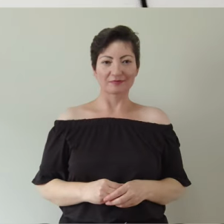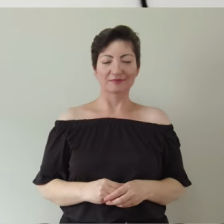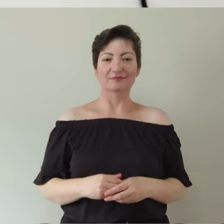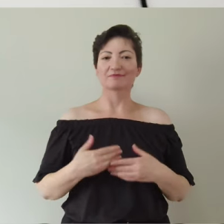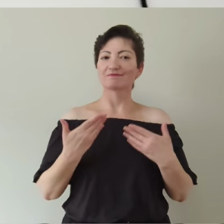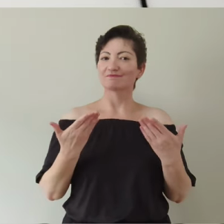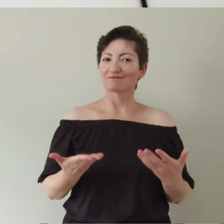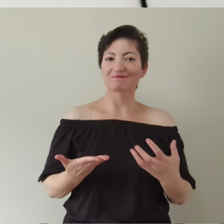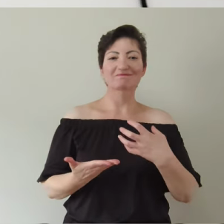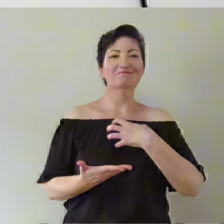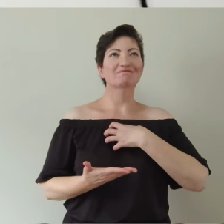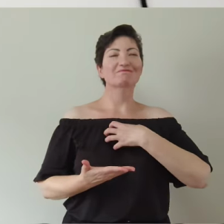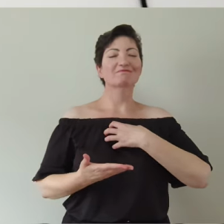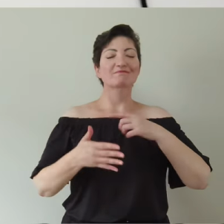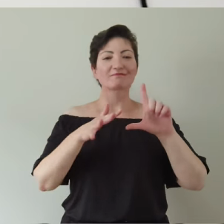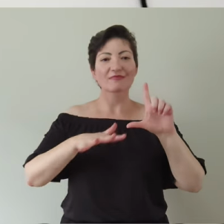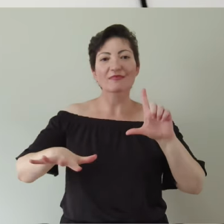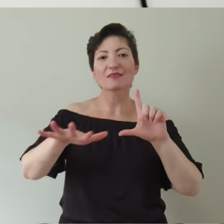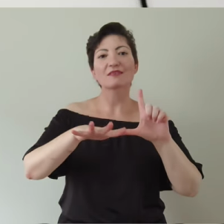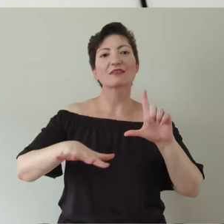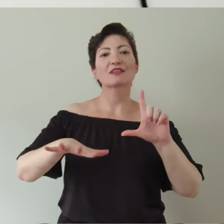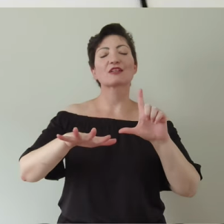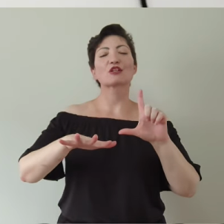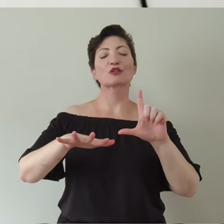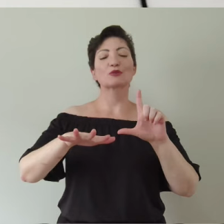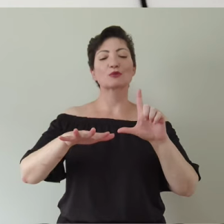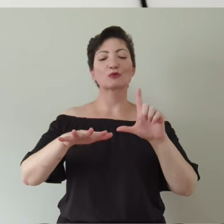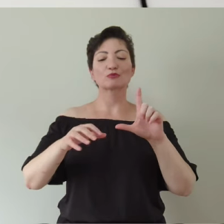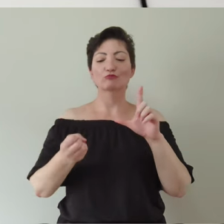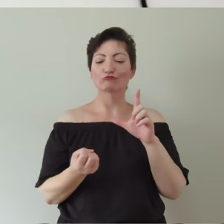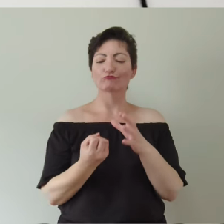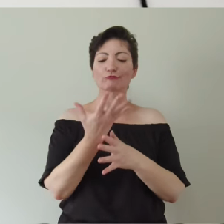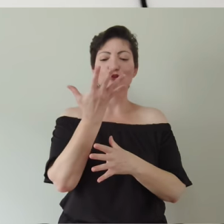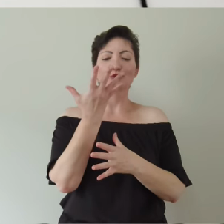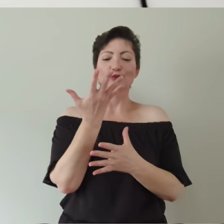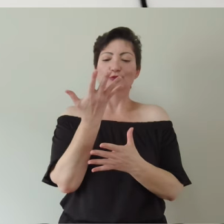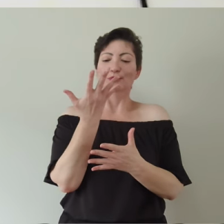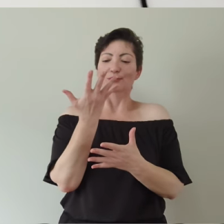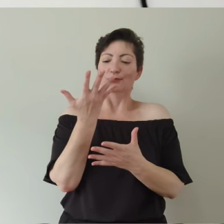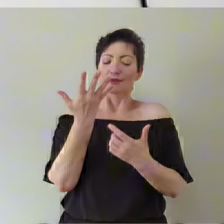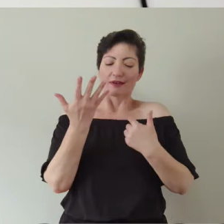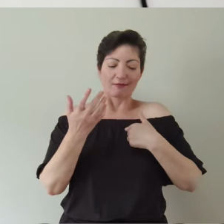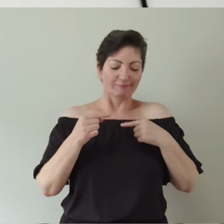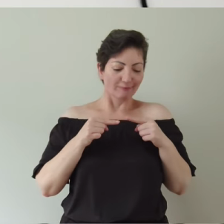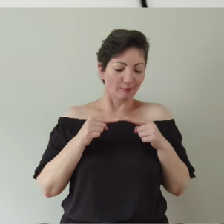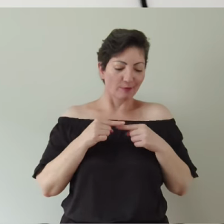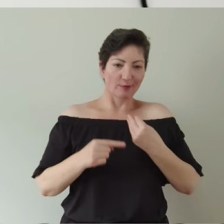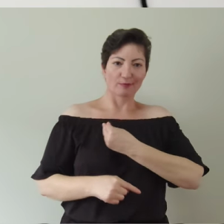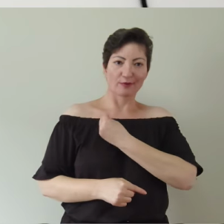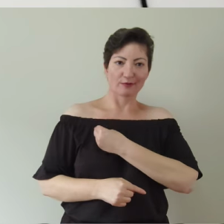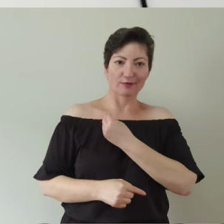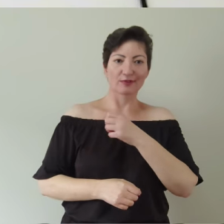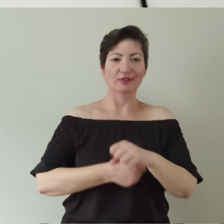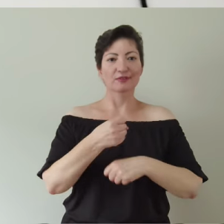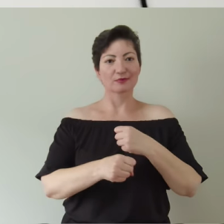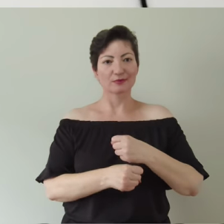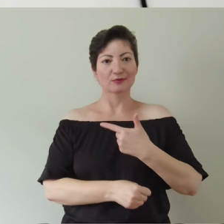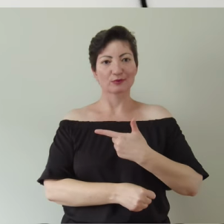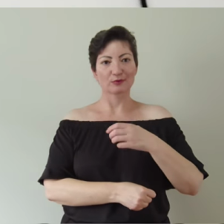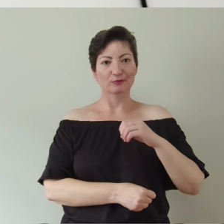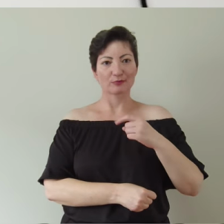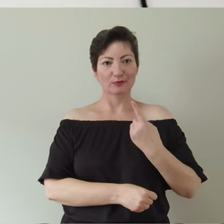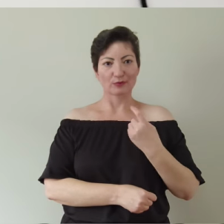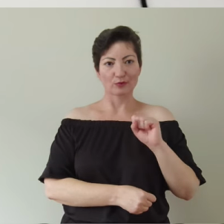Que foi um espetáculo assim que surgiu num momento muito delicado da minha vida, em 2018, né,